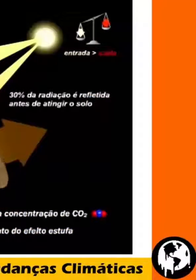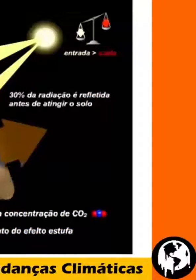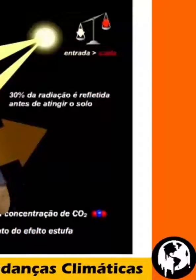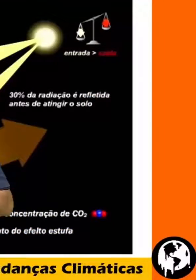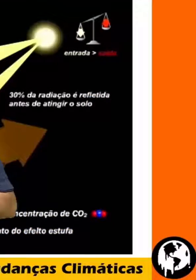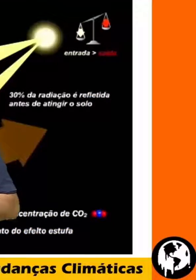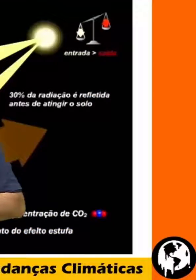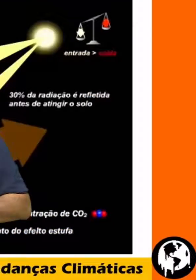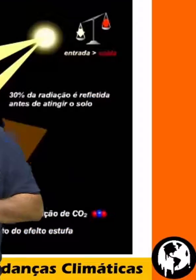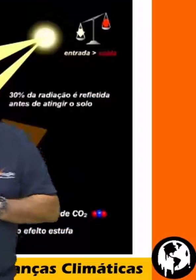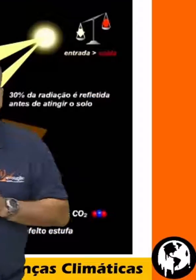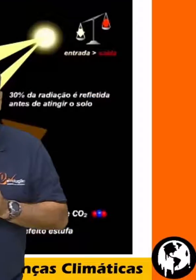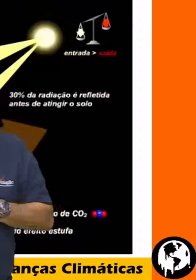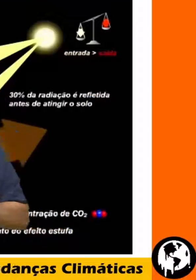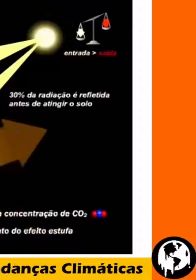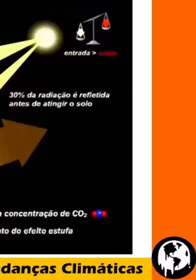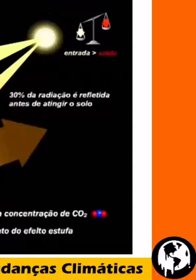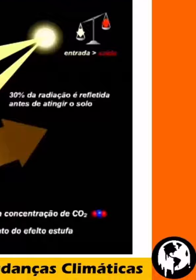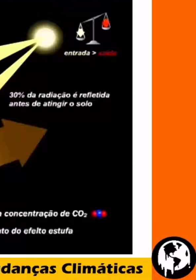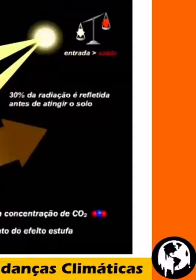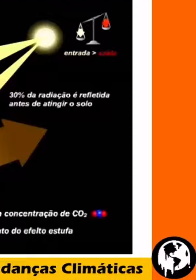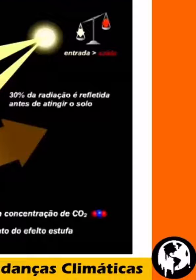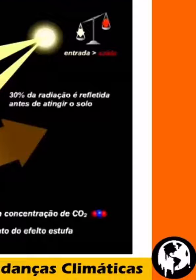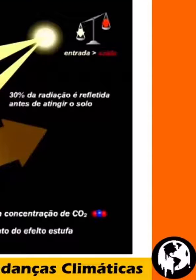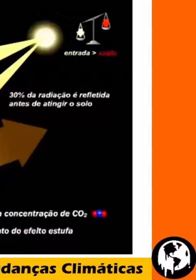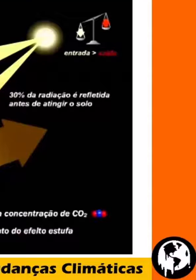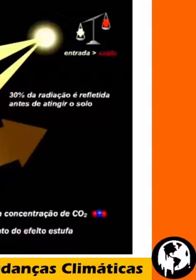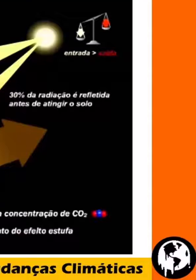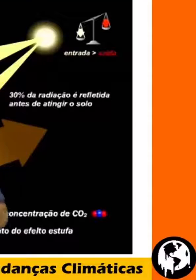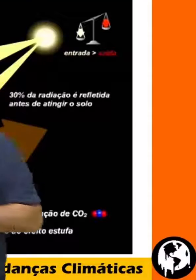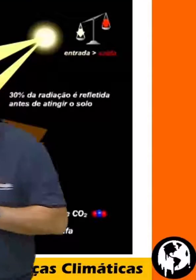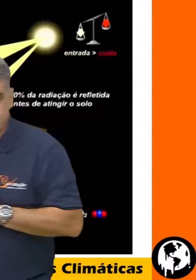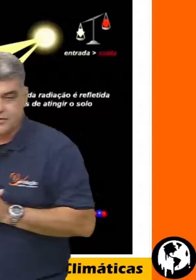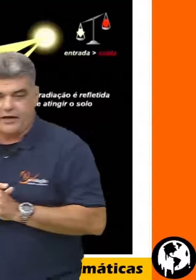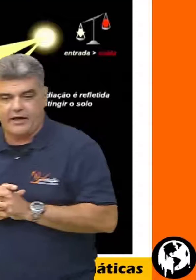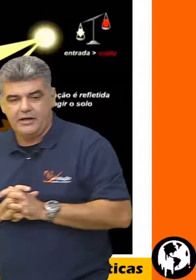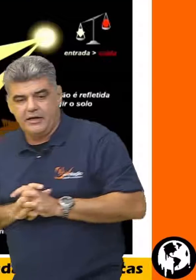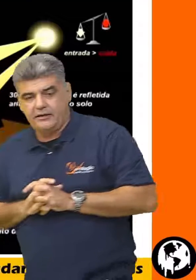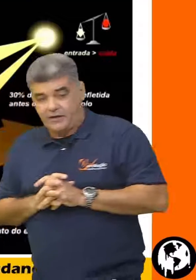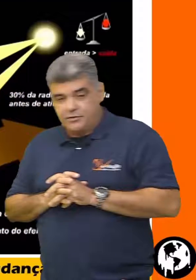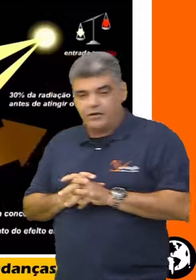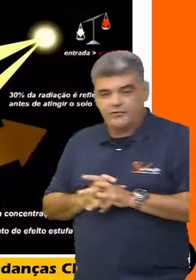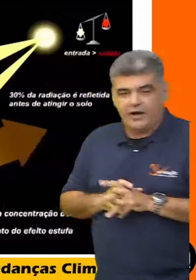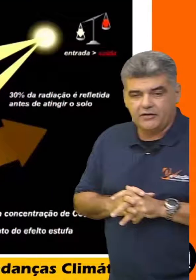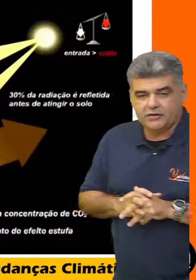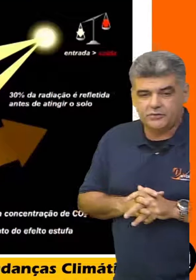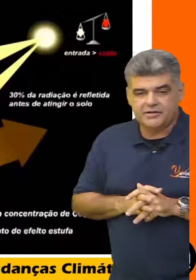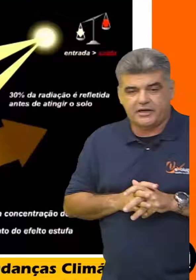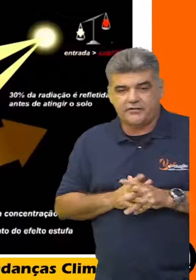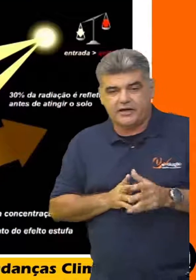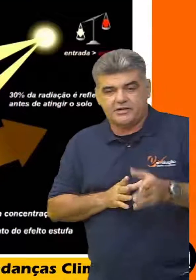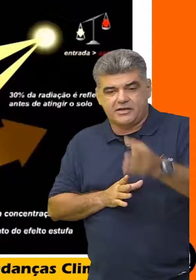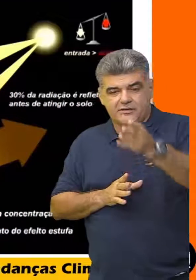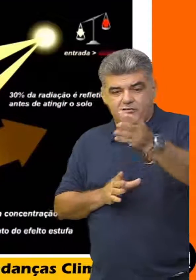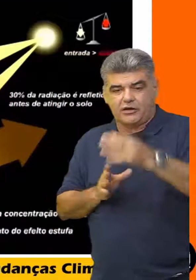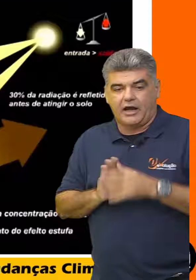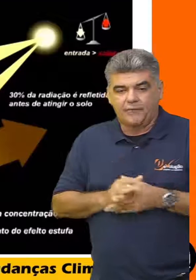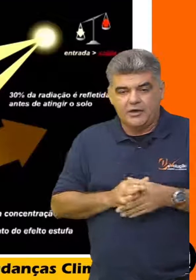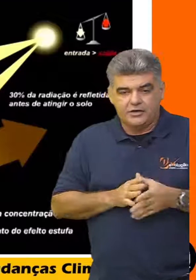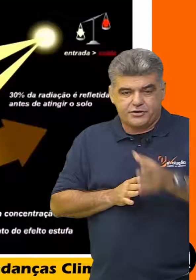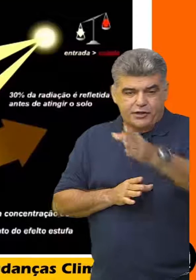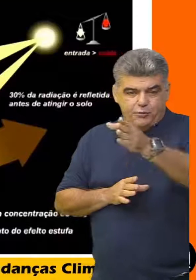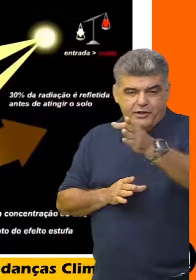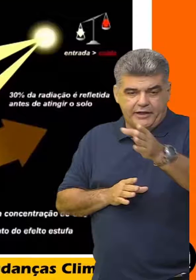Bom, aí tem uma explicação mais didática do que seria, então, esse efeito dos gases na atmosfera. Você observa que a radiação